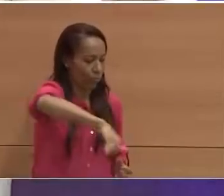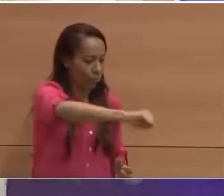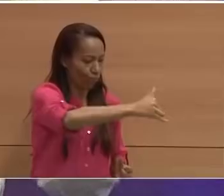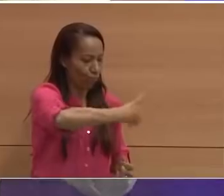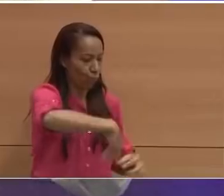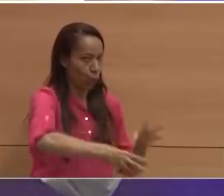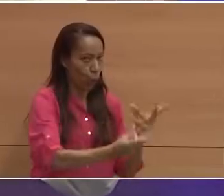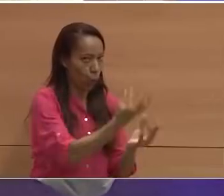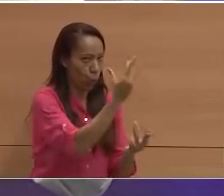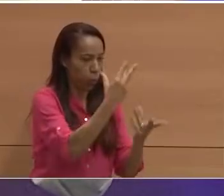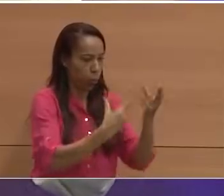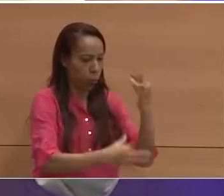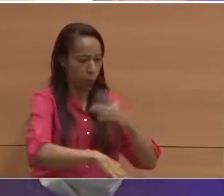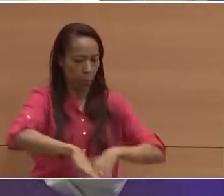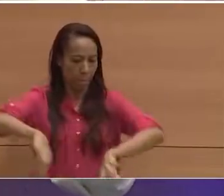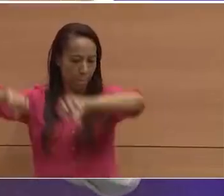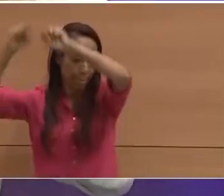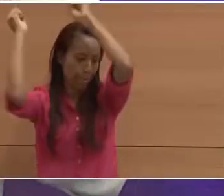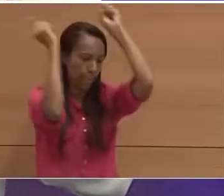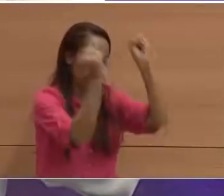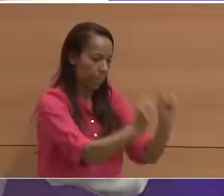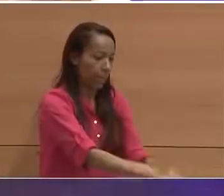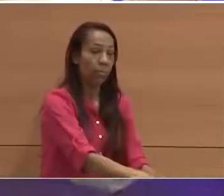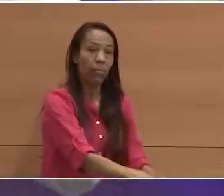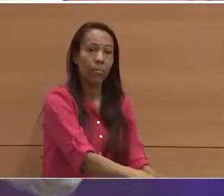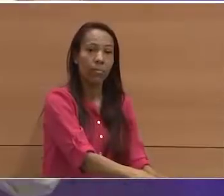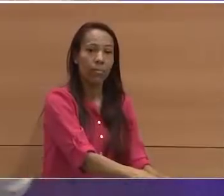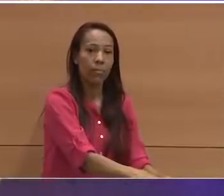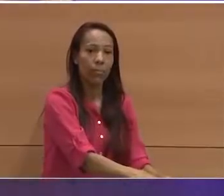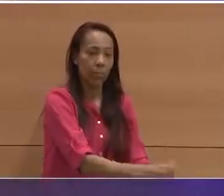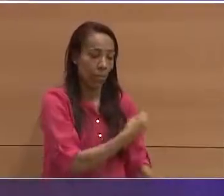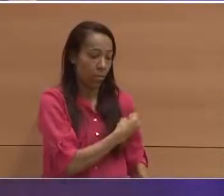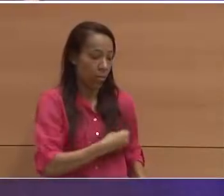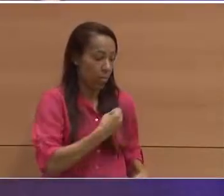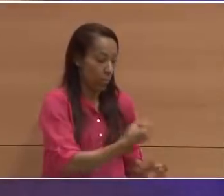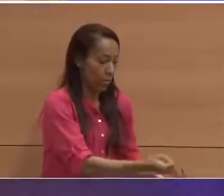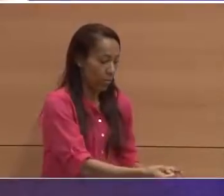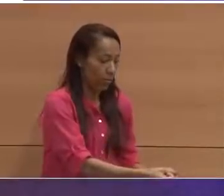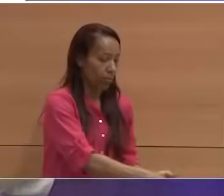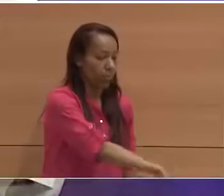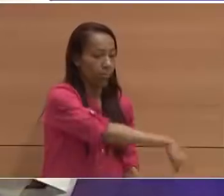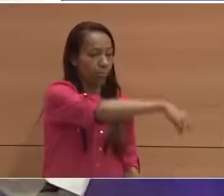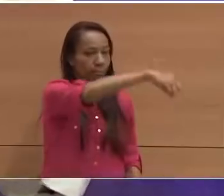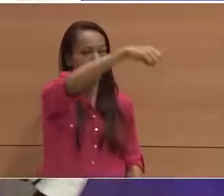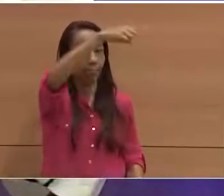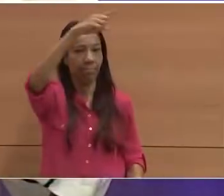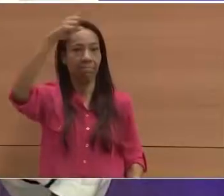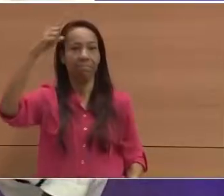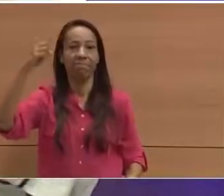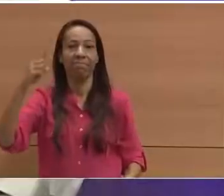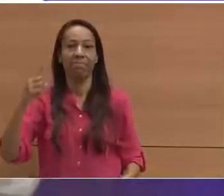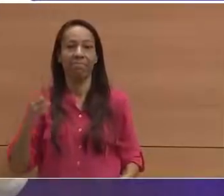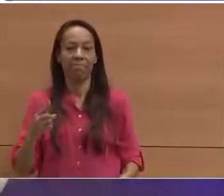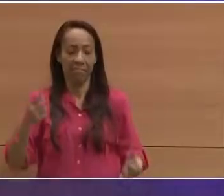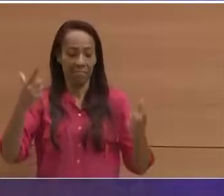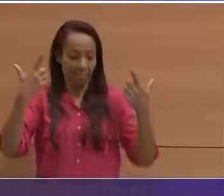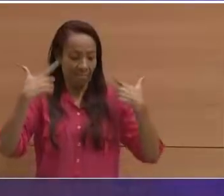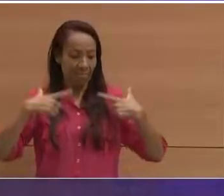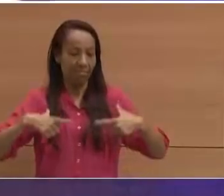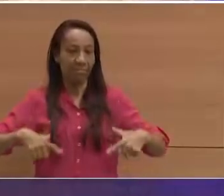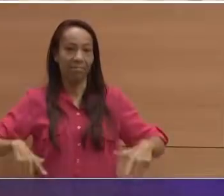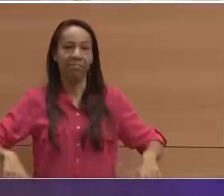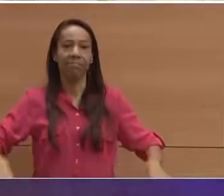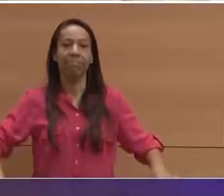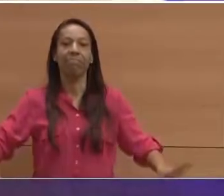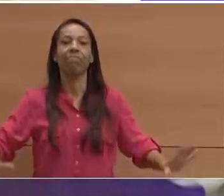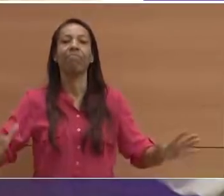E ele saiu intacto, não teve nenhum ferimento. E o imperador não sabe mais o que fazer,